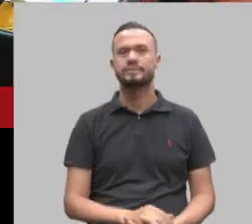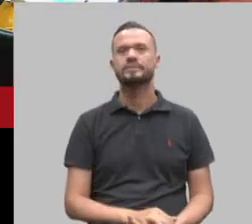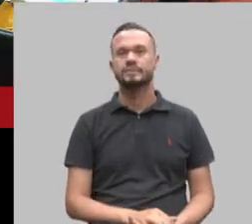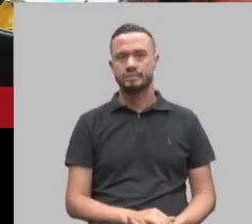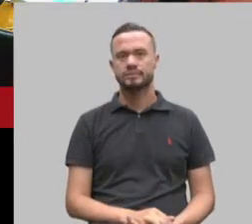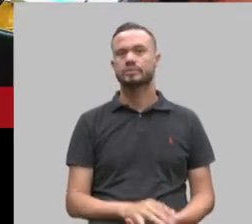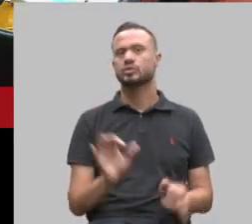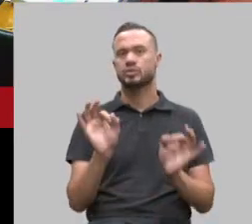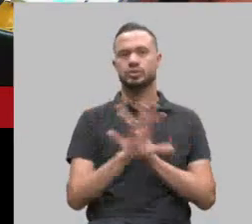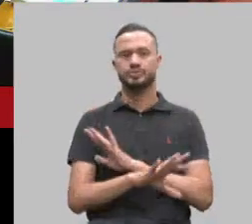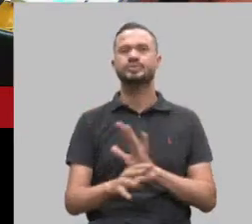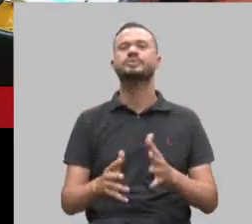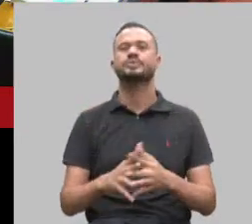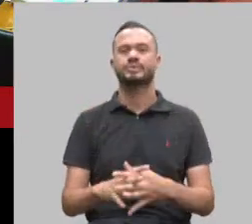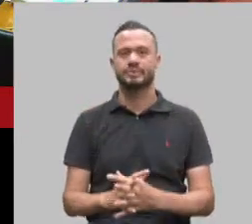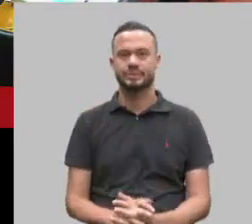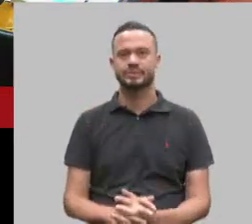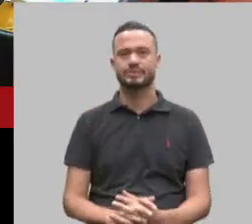só